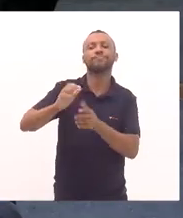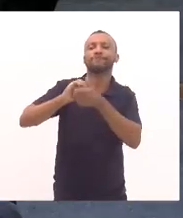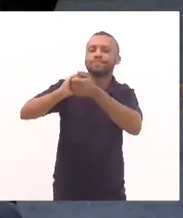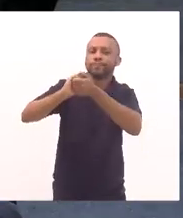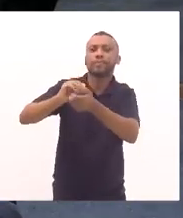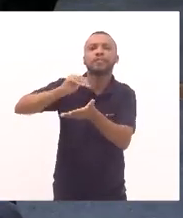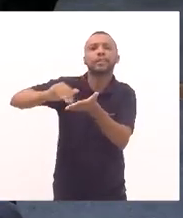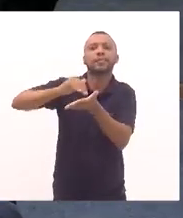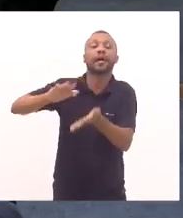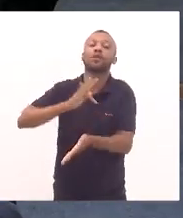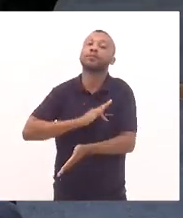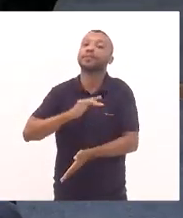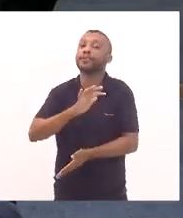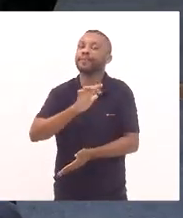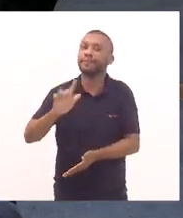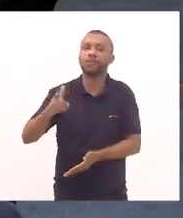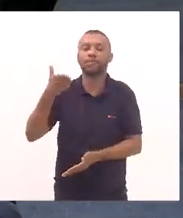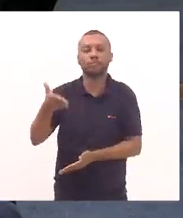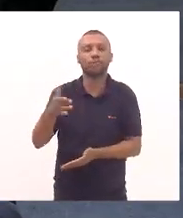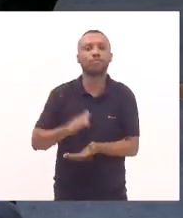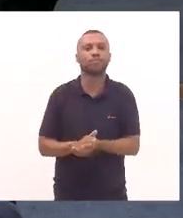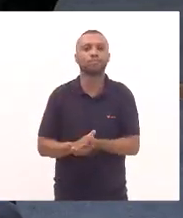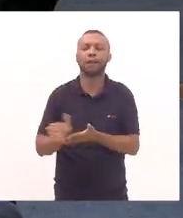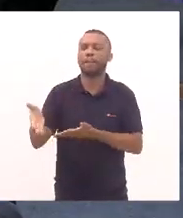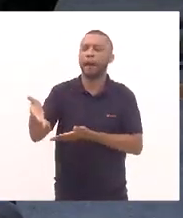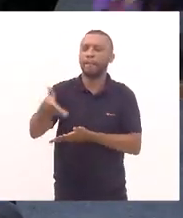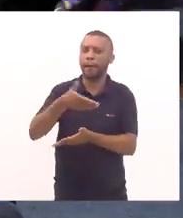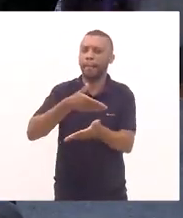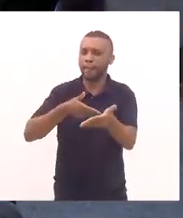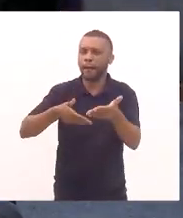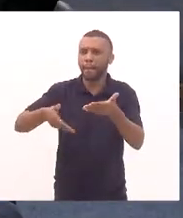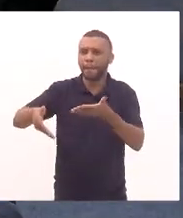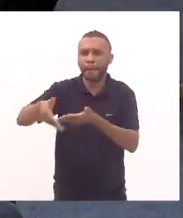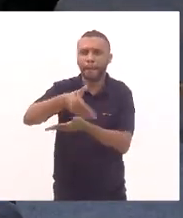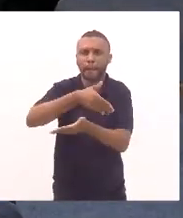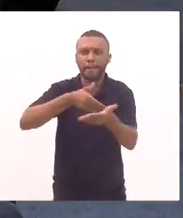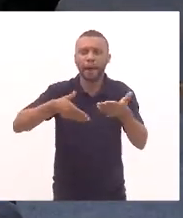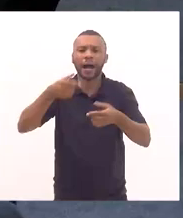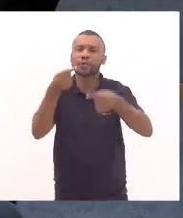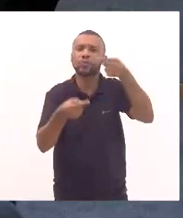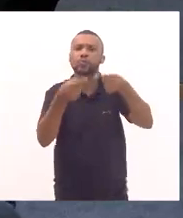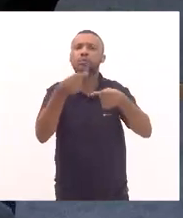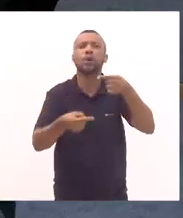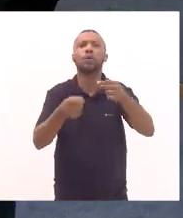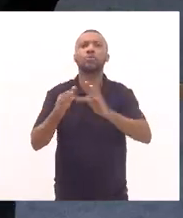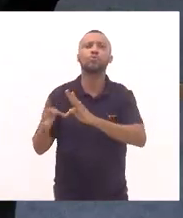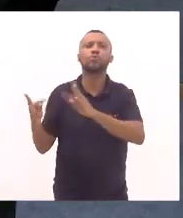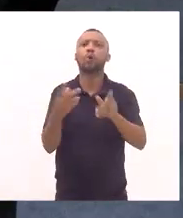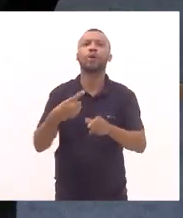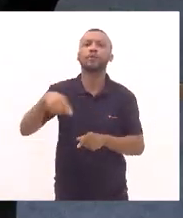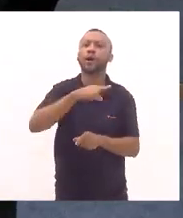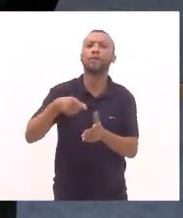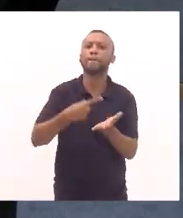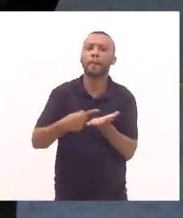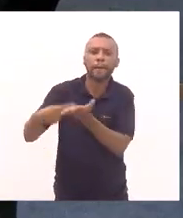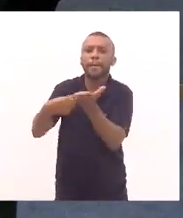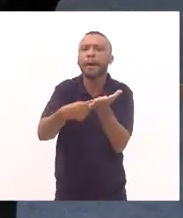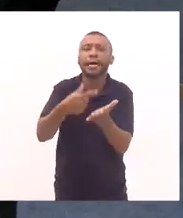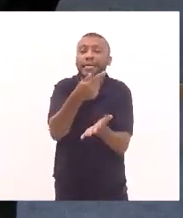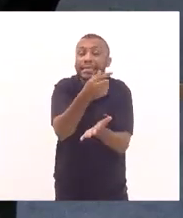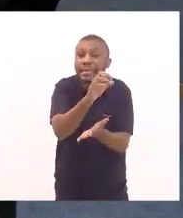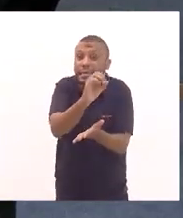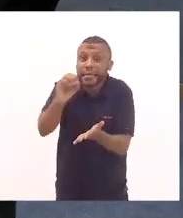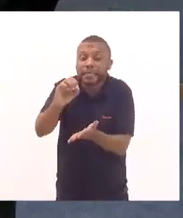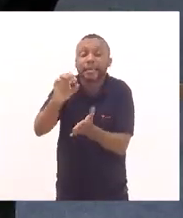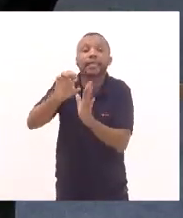secretário de Estado de Polícia Civil, participou de todas as discussões. Nós chegamos a um consenso de 700